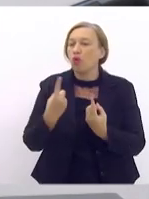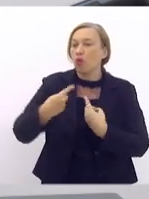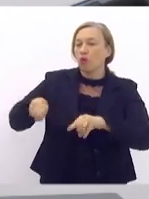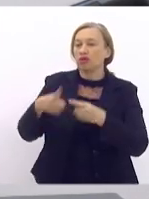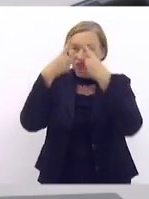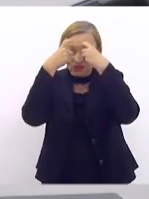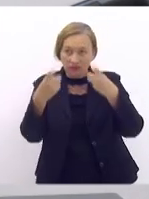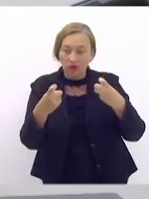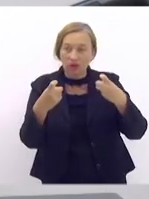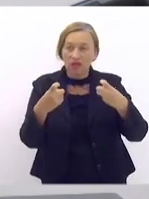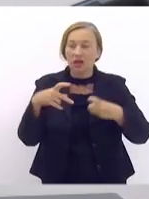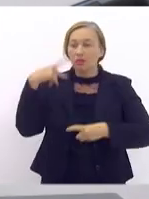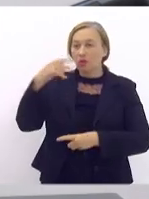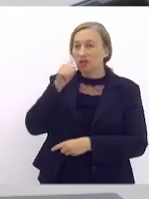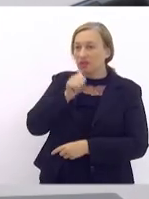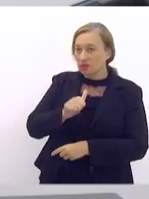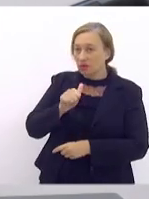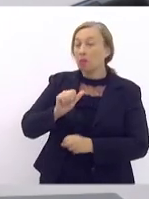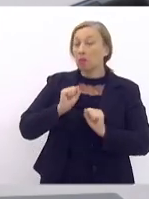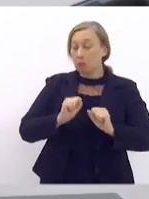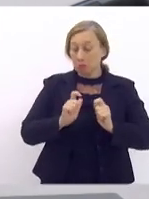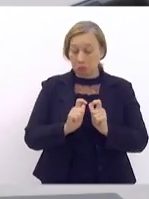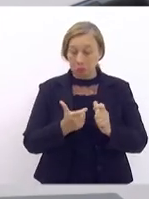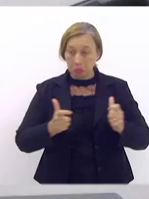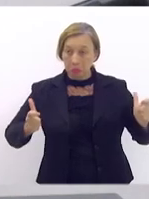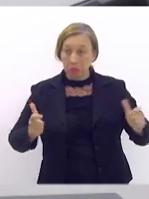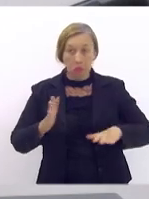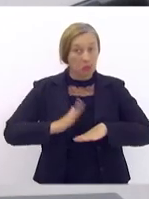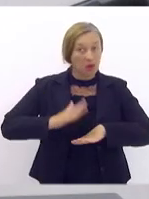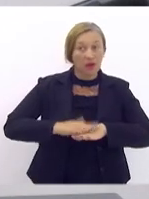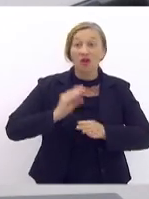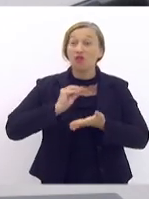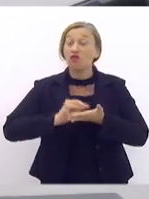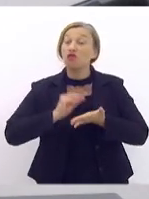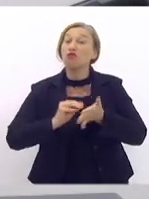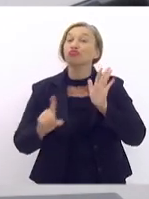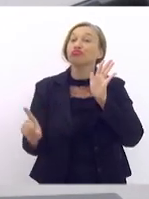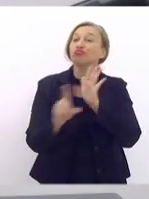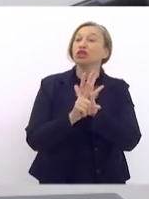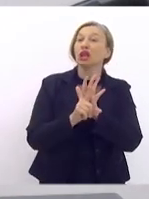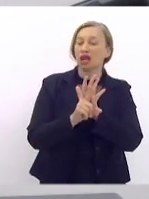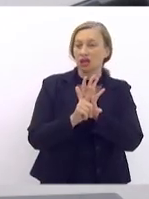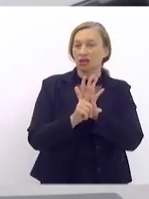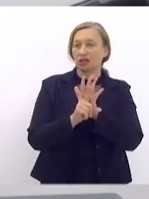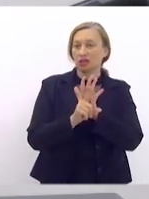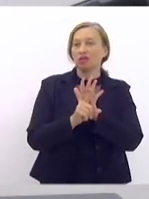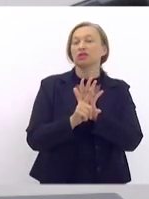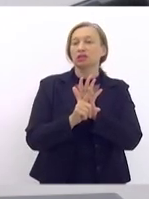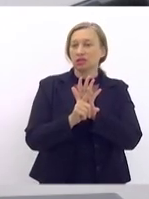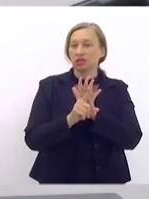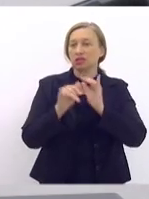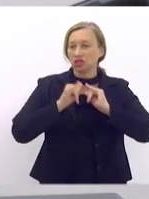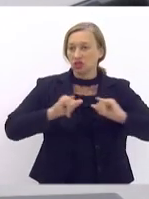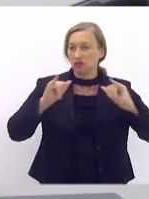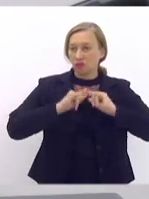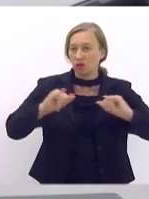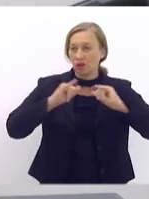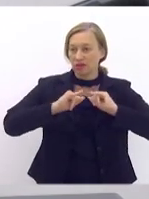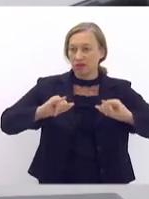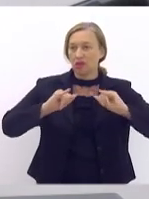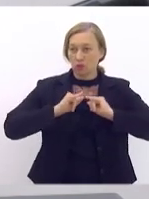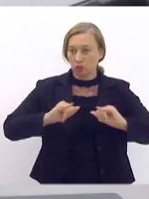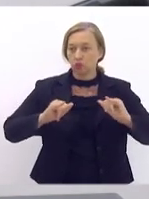essa violência, que tende a crescer cada vez mais por falta de legislação e de regramento nas redes,